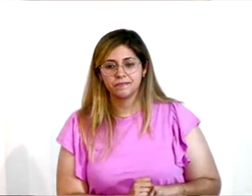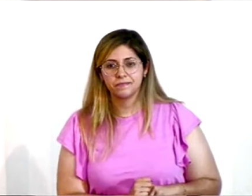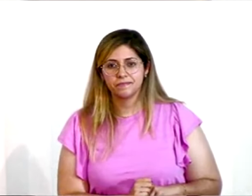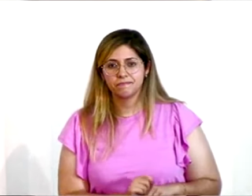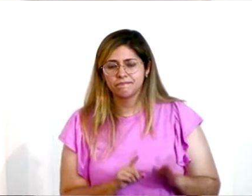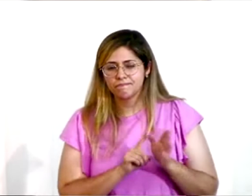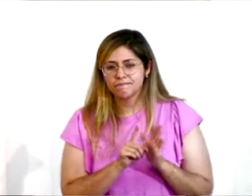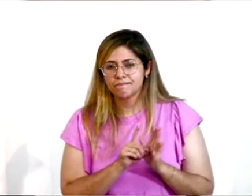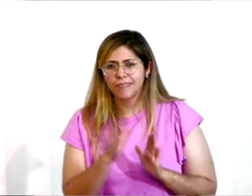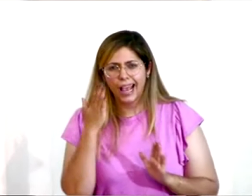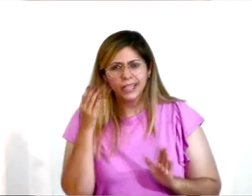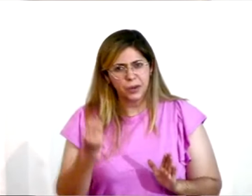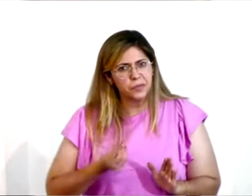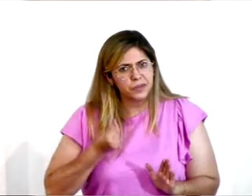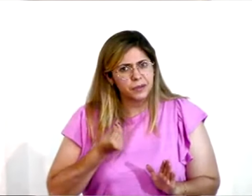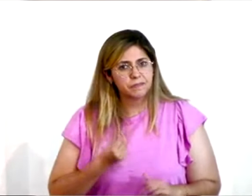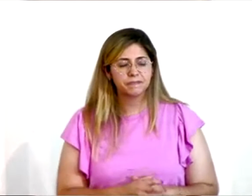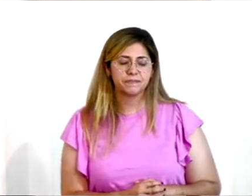vivido, não sabe?